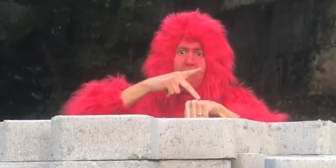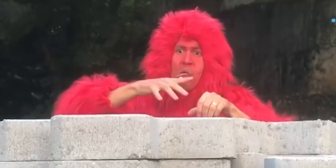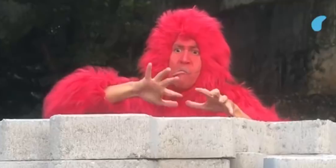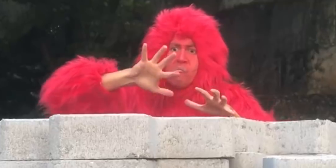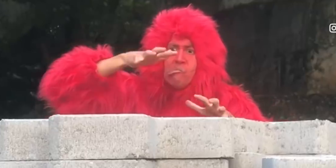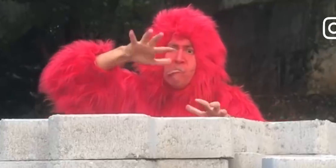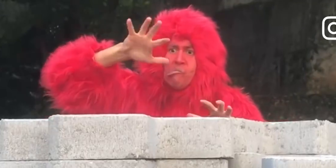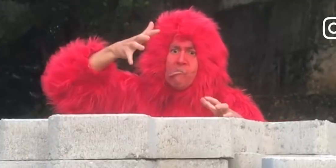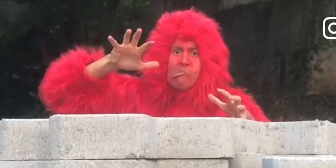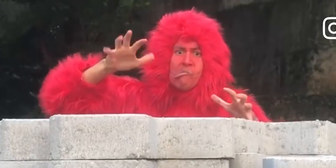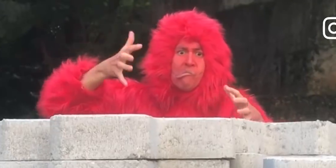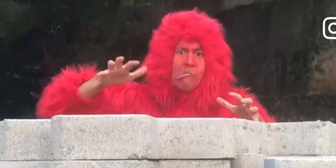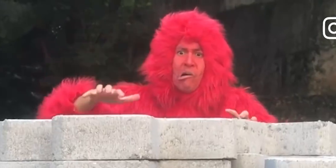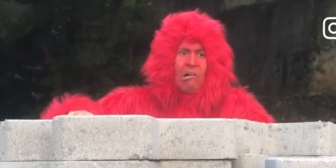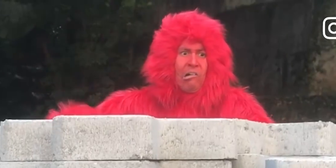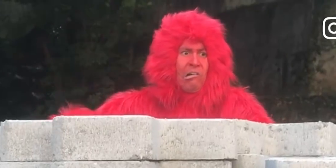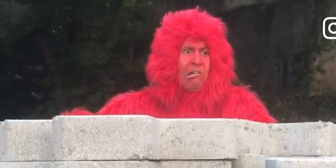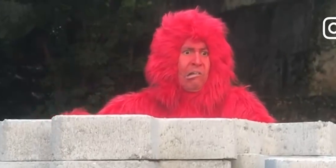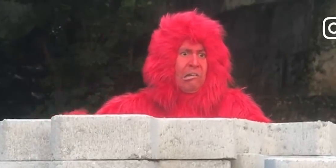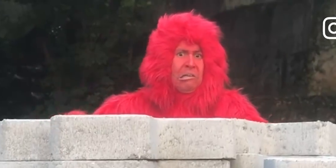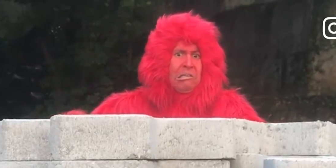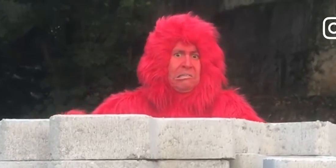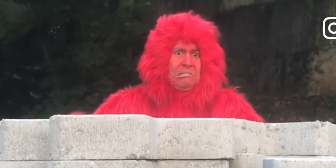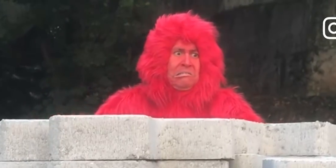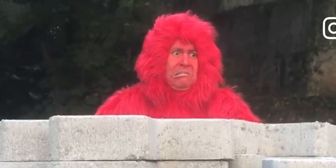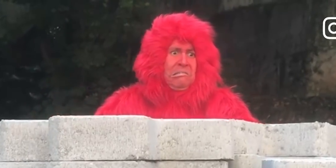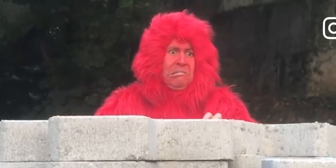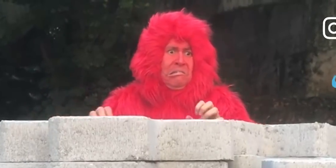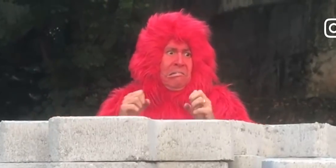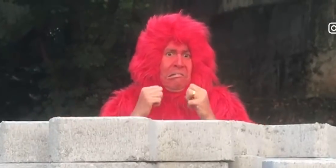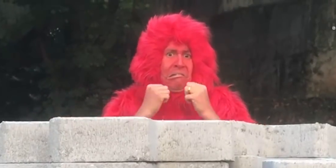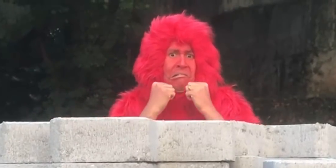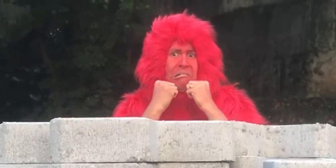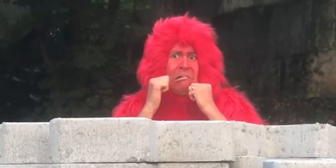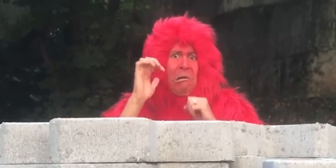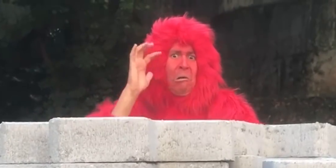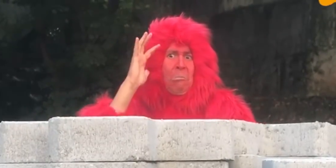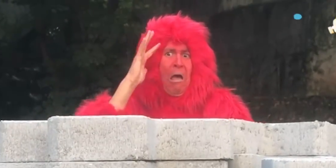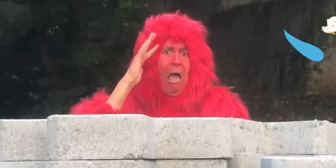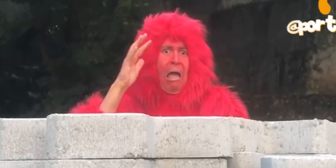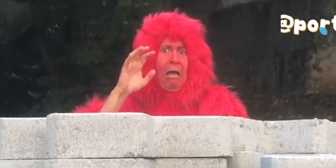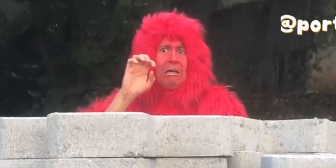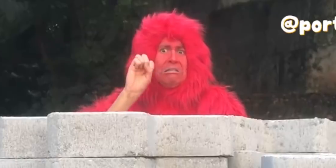Aqui é um monte de pedras.